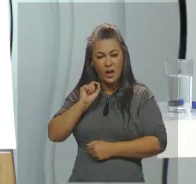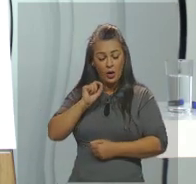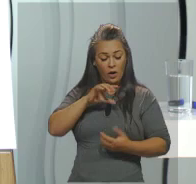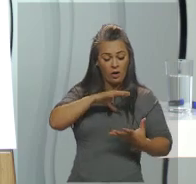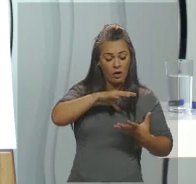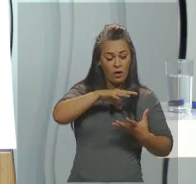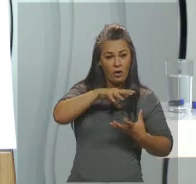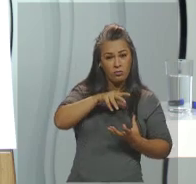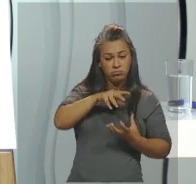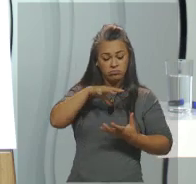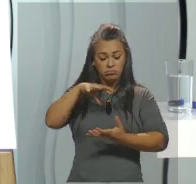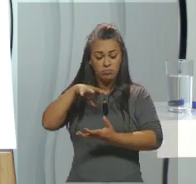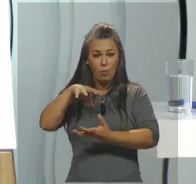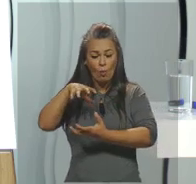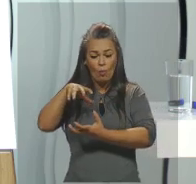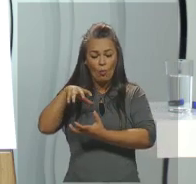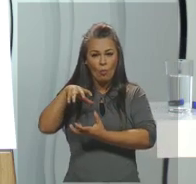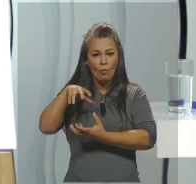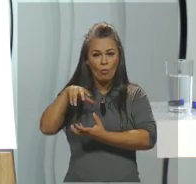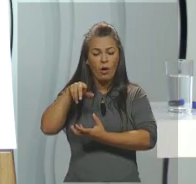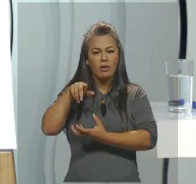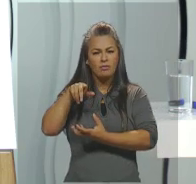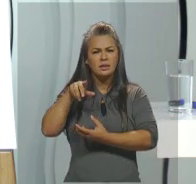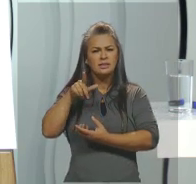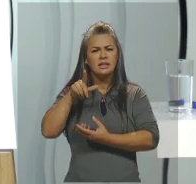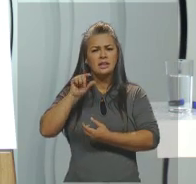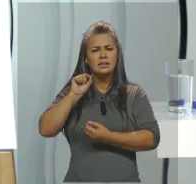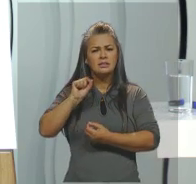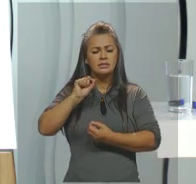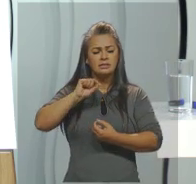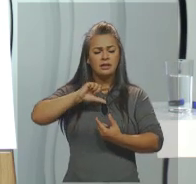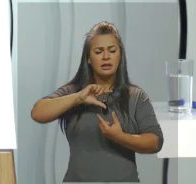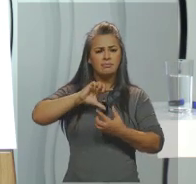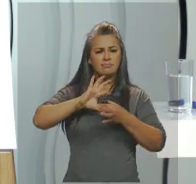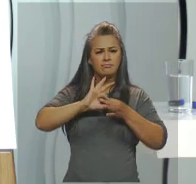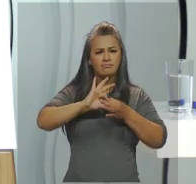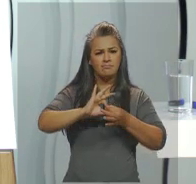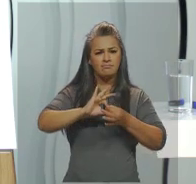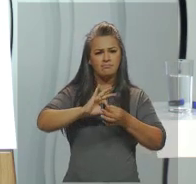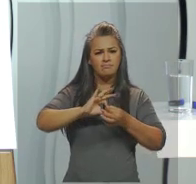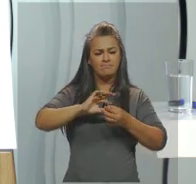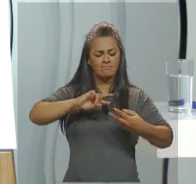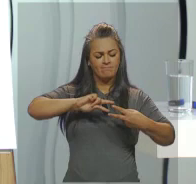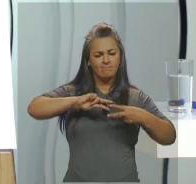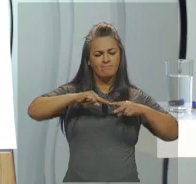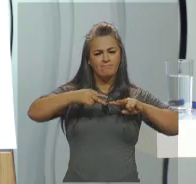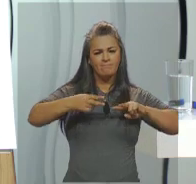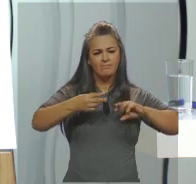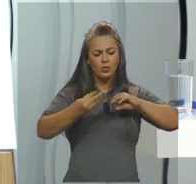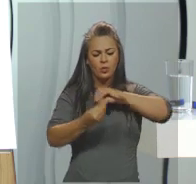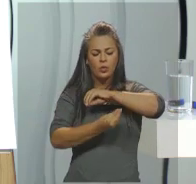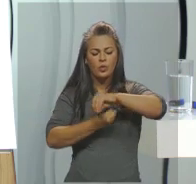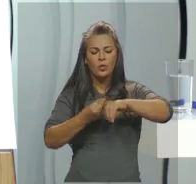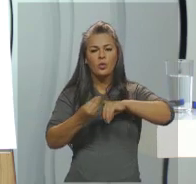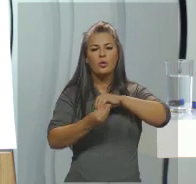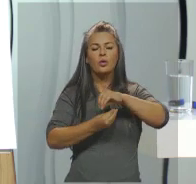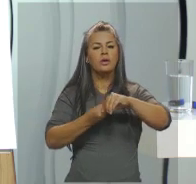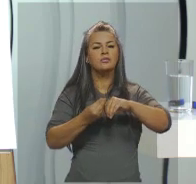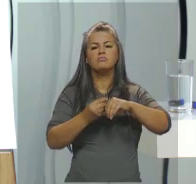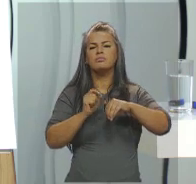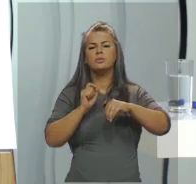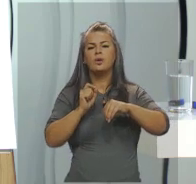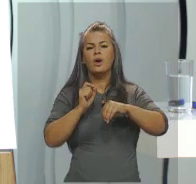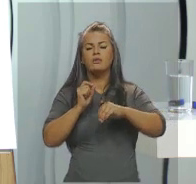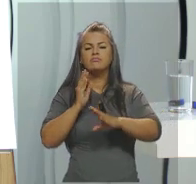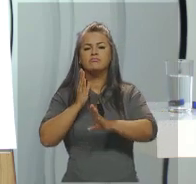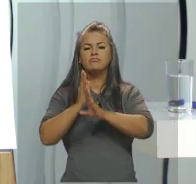a forma dos indivíduos resultantes desse cruzamento foi 100%